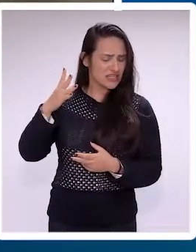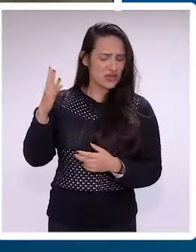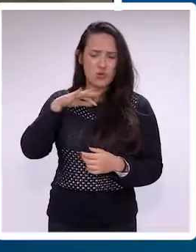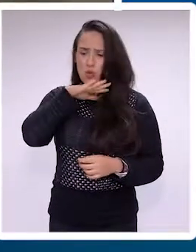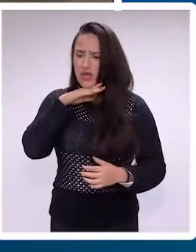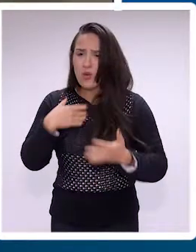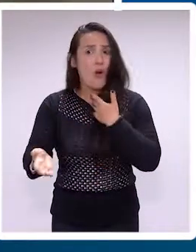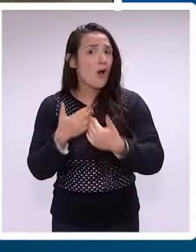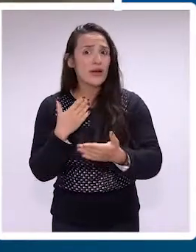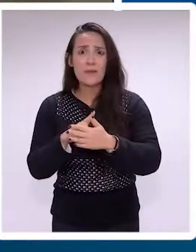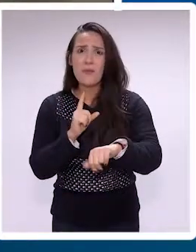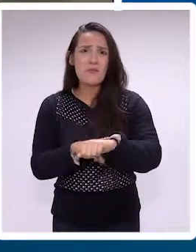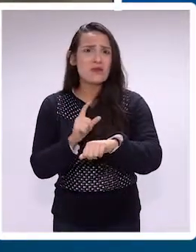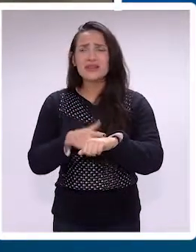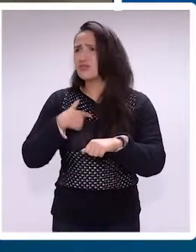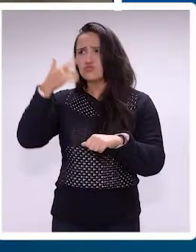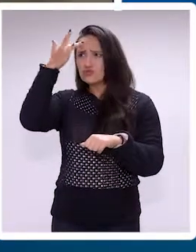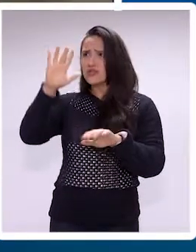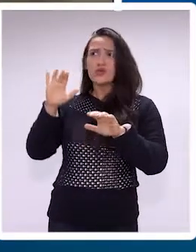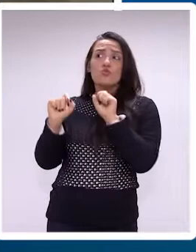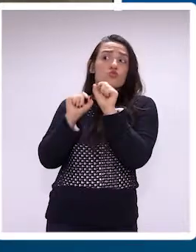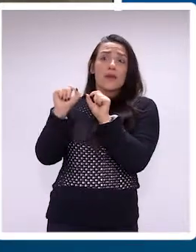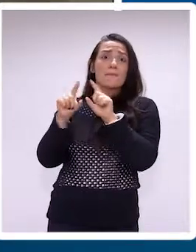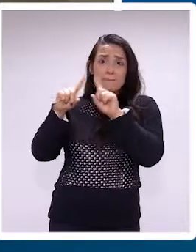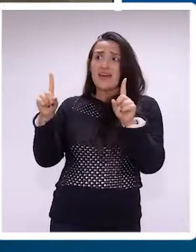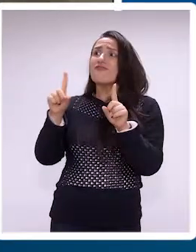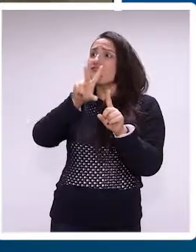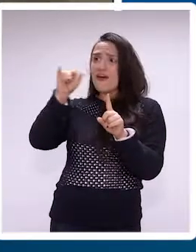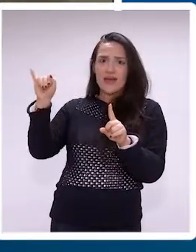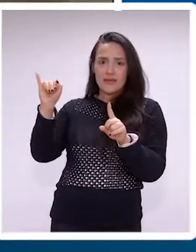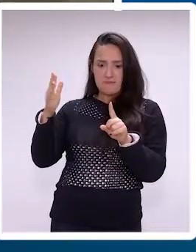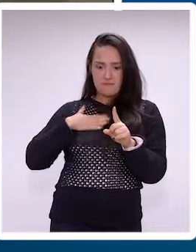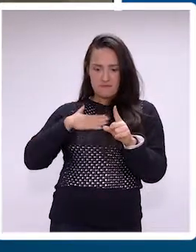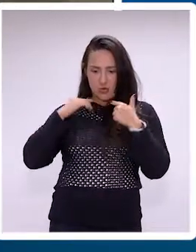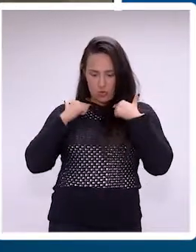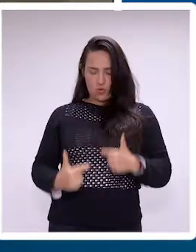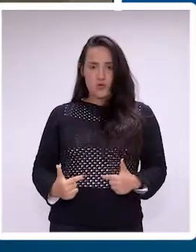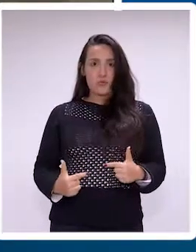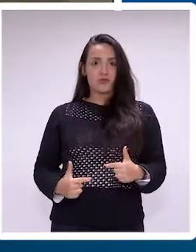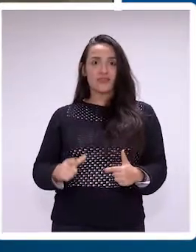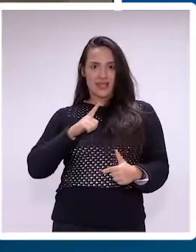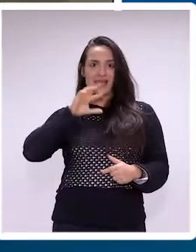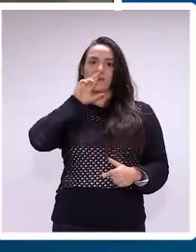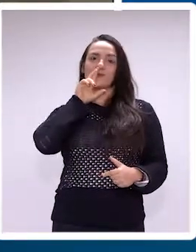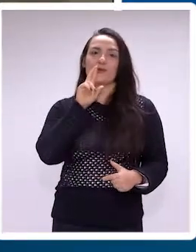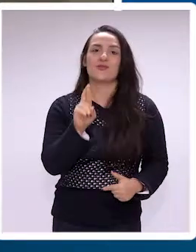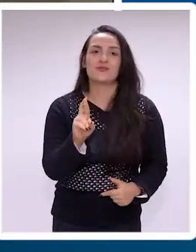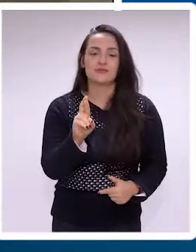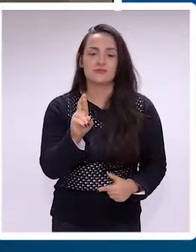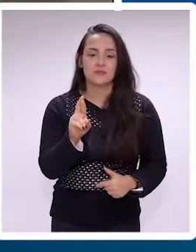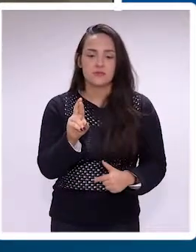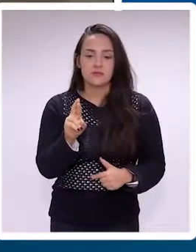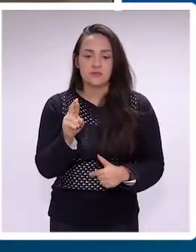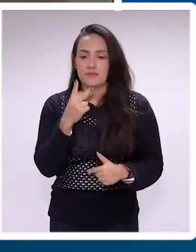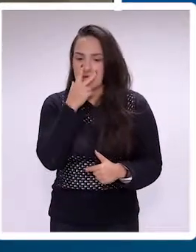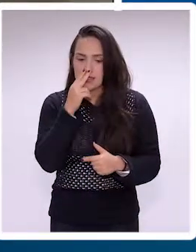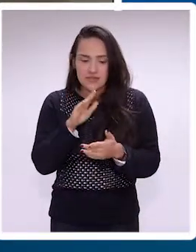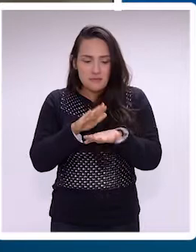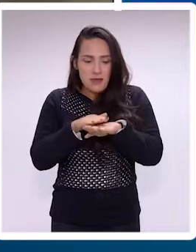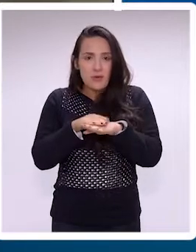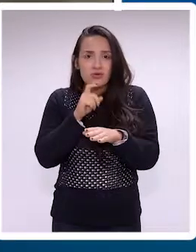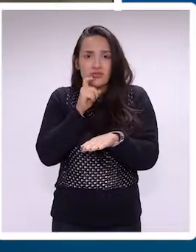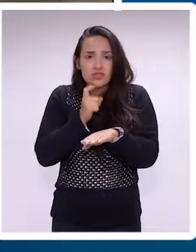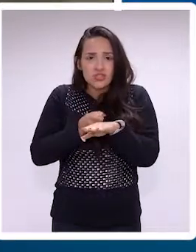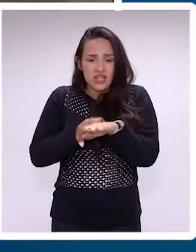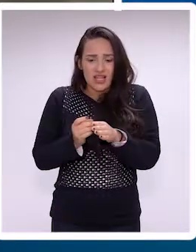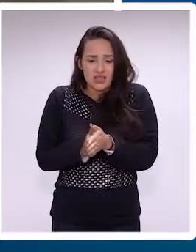alguma coisa de ruim a qualquer momento que eu não sei o que é. E aí o meu corpo reage a isso.